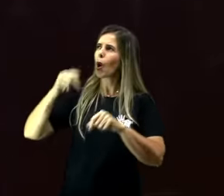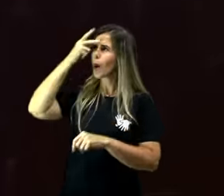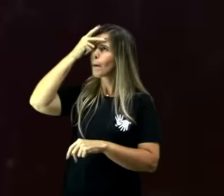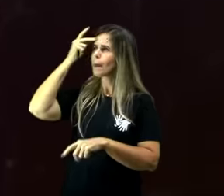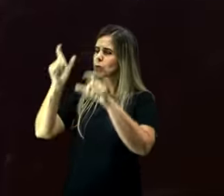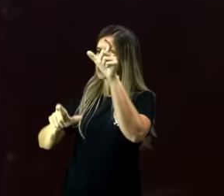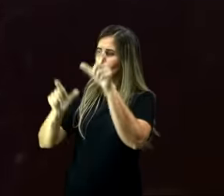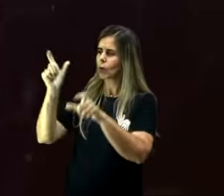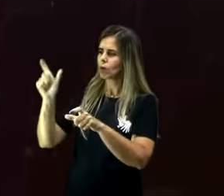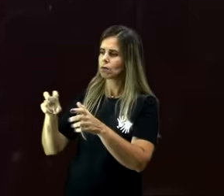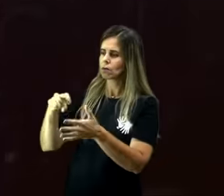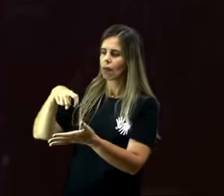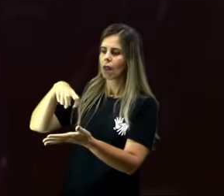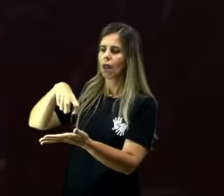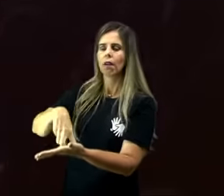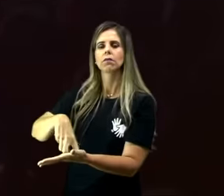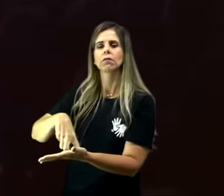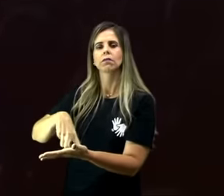nome.